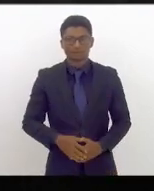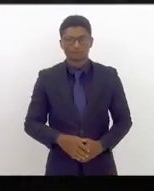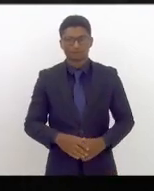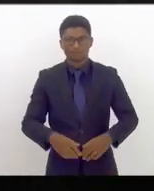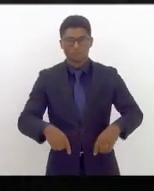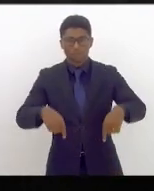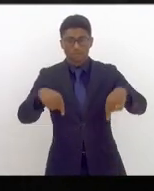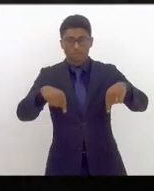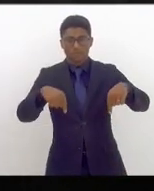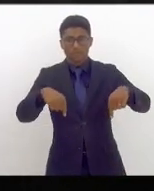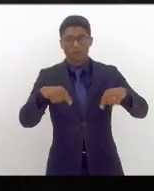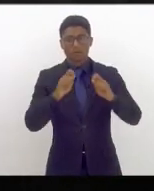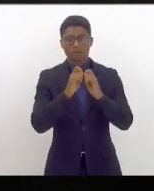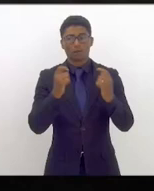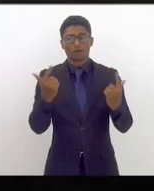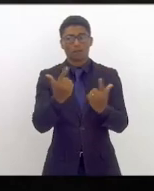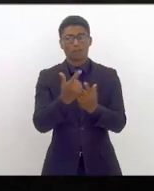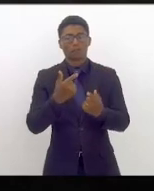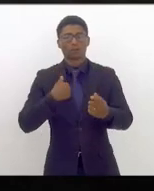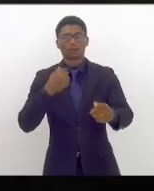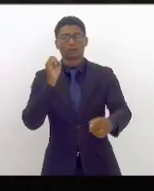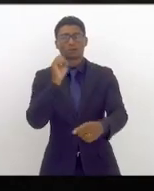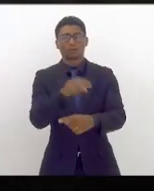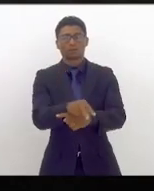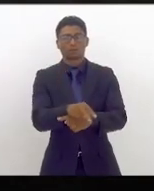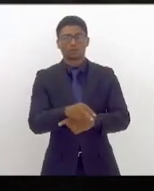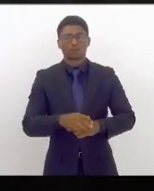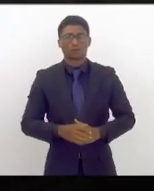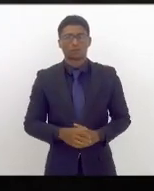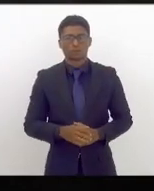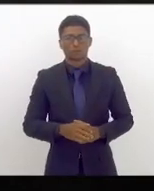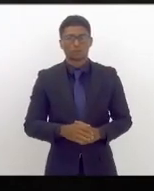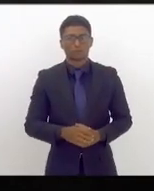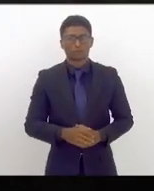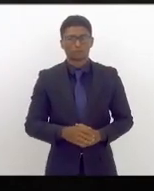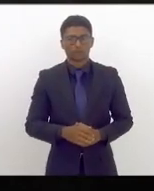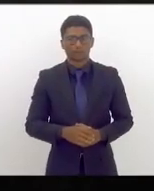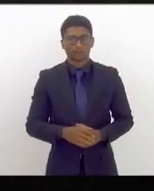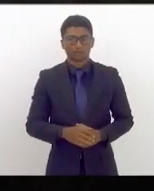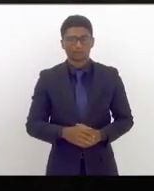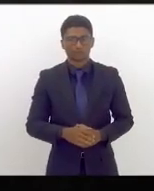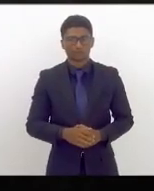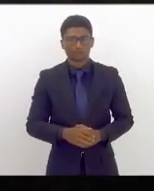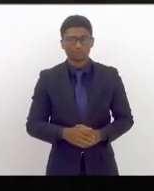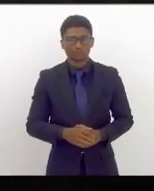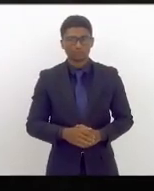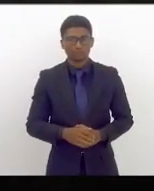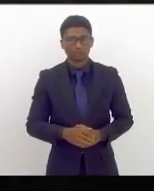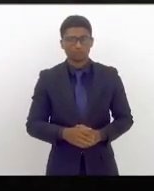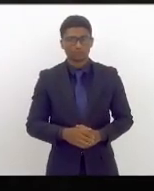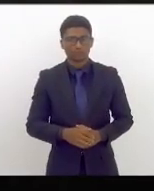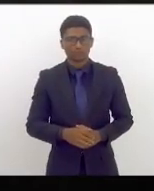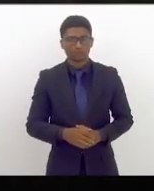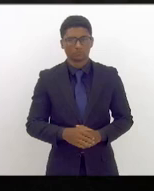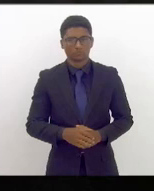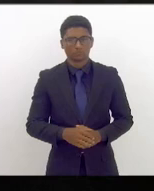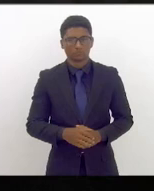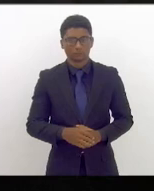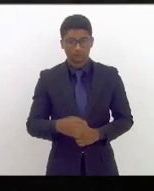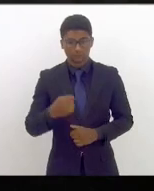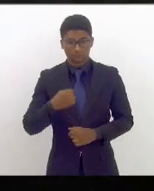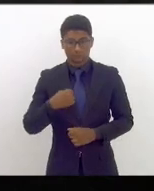esta casa vindo de sete